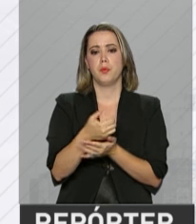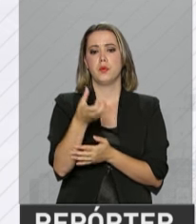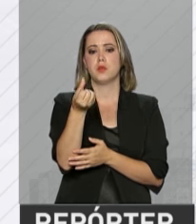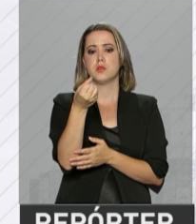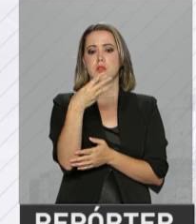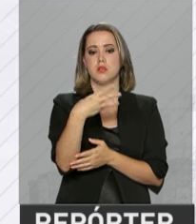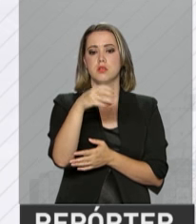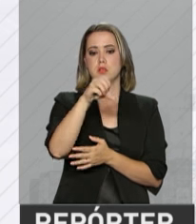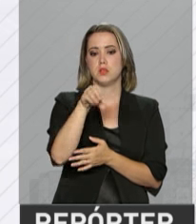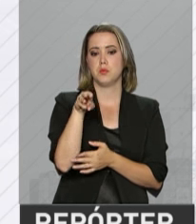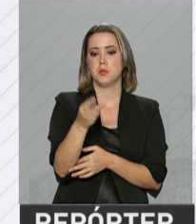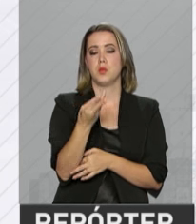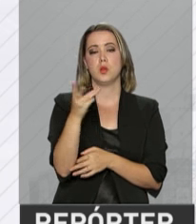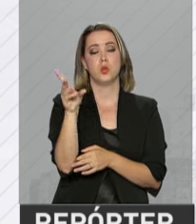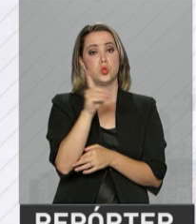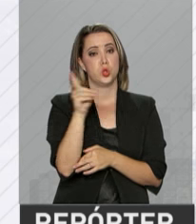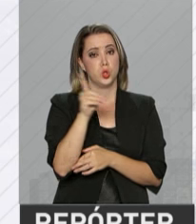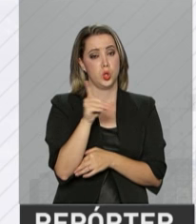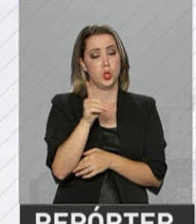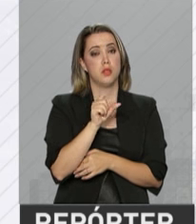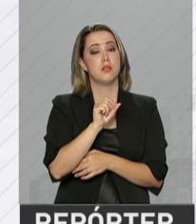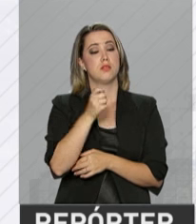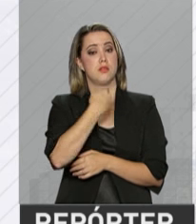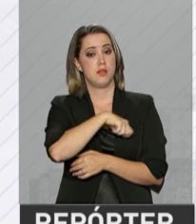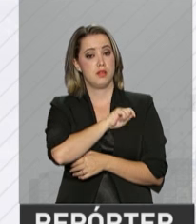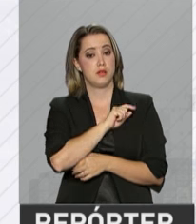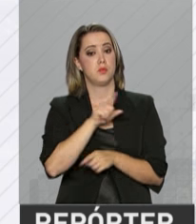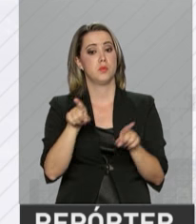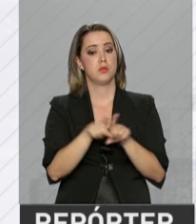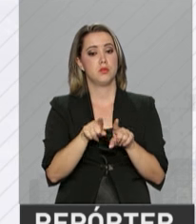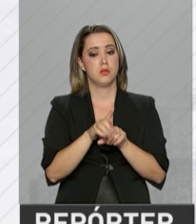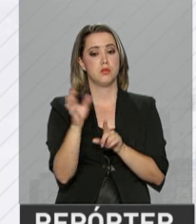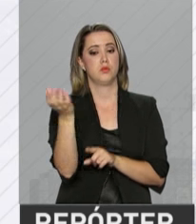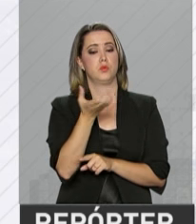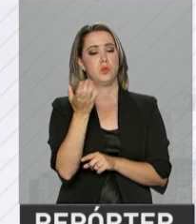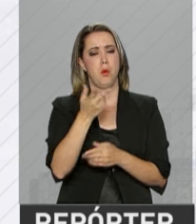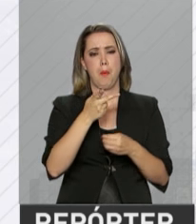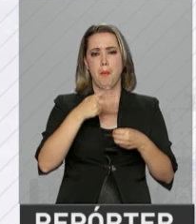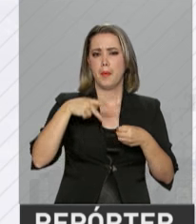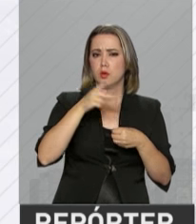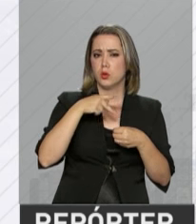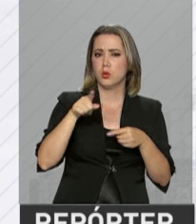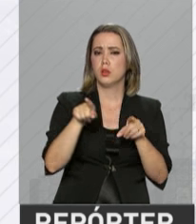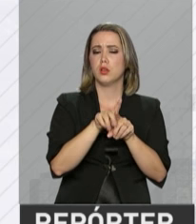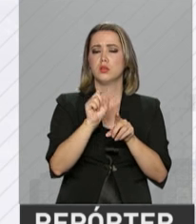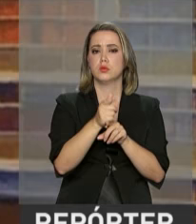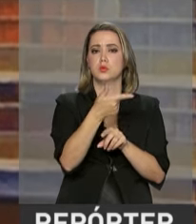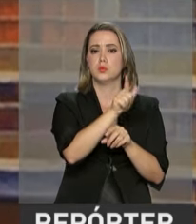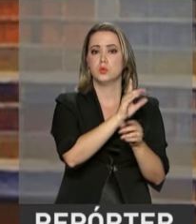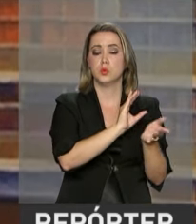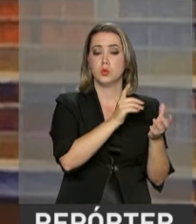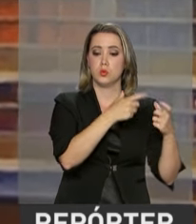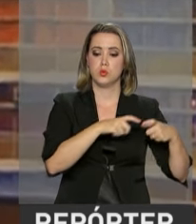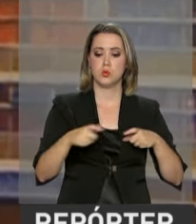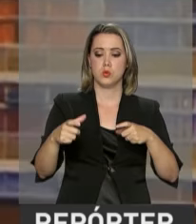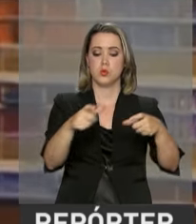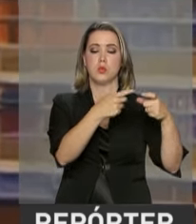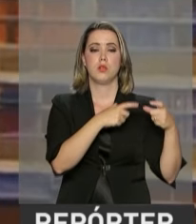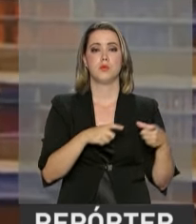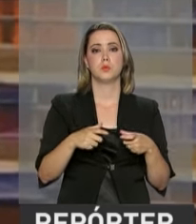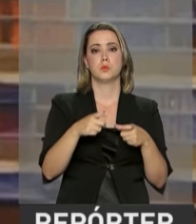para produtos petroquímicos e o país ibérico de interesse em investir em outros setores da economia brasileira há uma